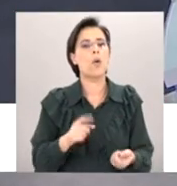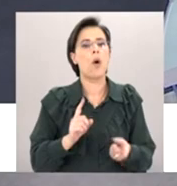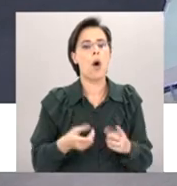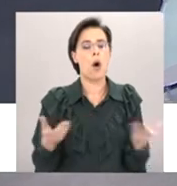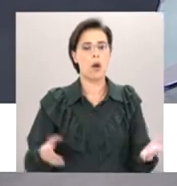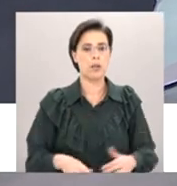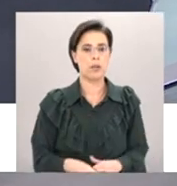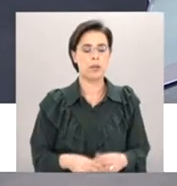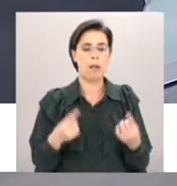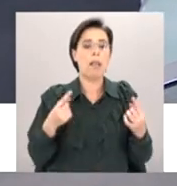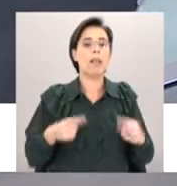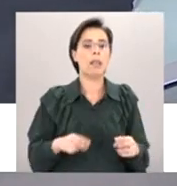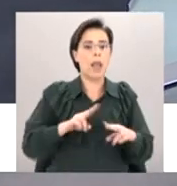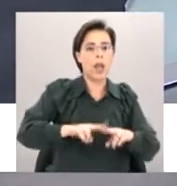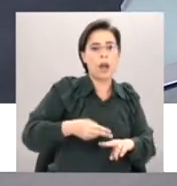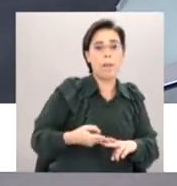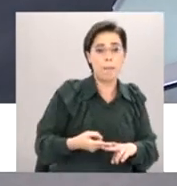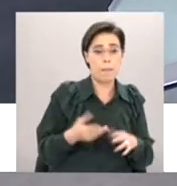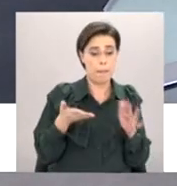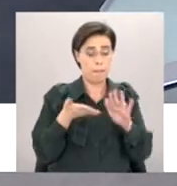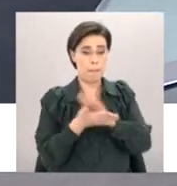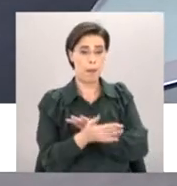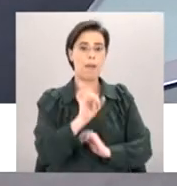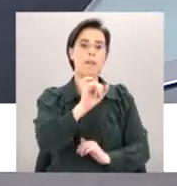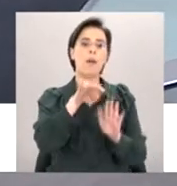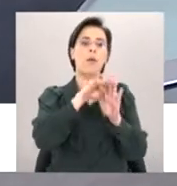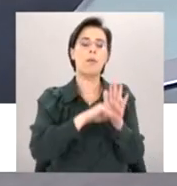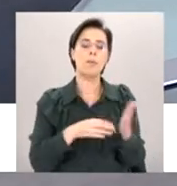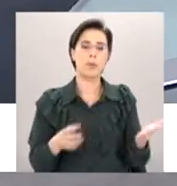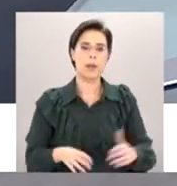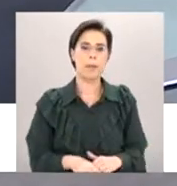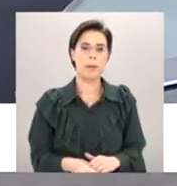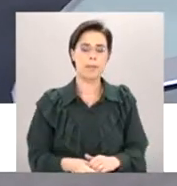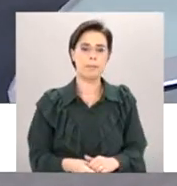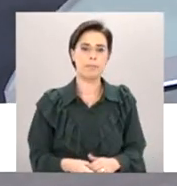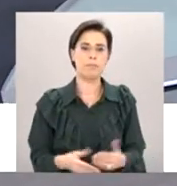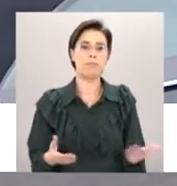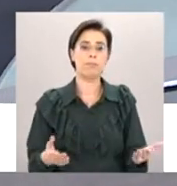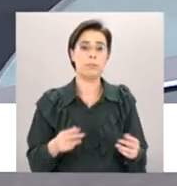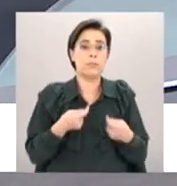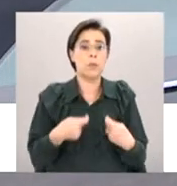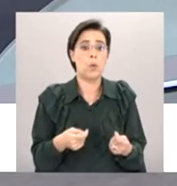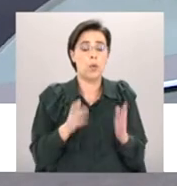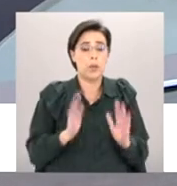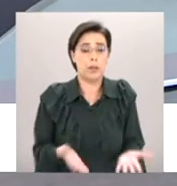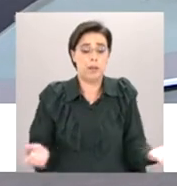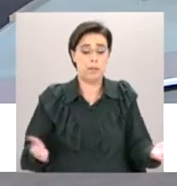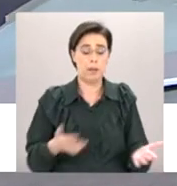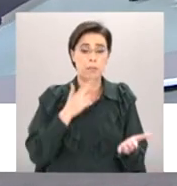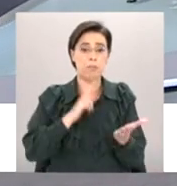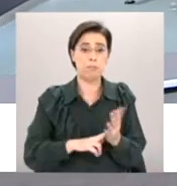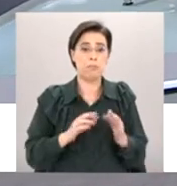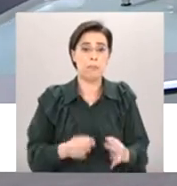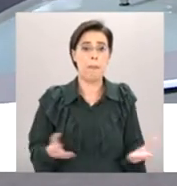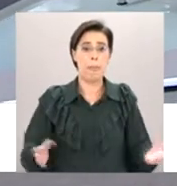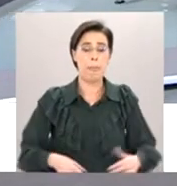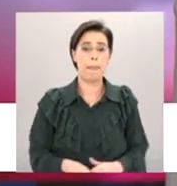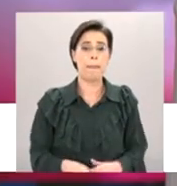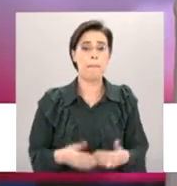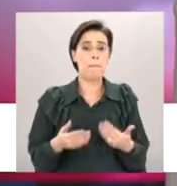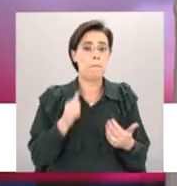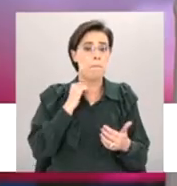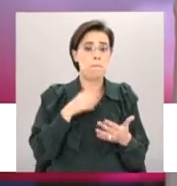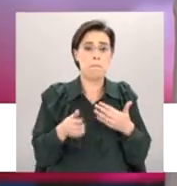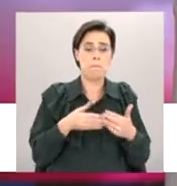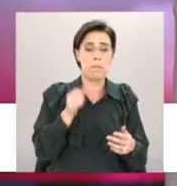técnicos têm este reforço que propõe no no vosso programa vai ter o curso que se ver não Sinceramente em